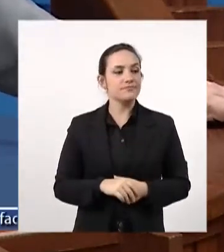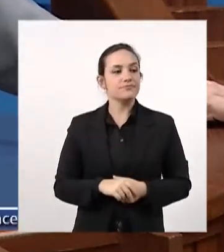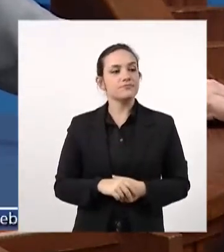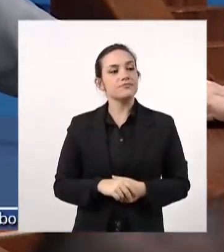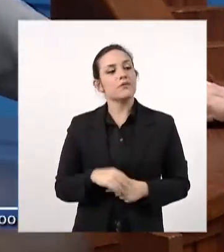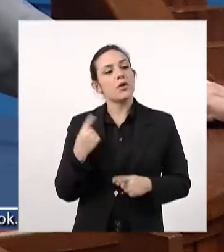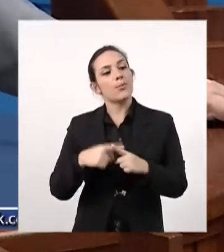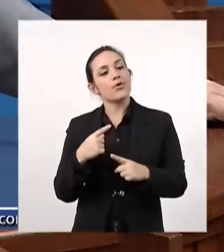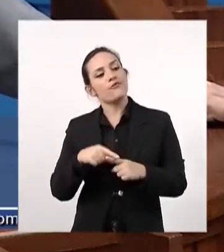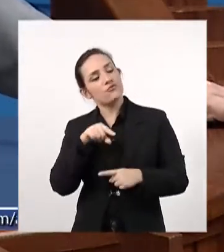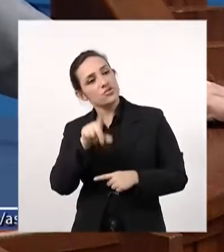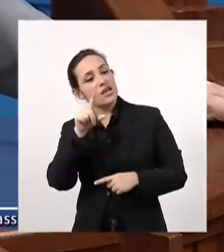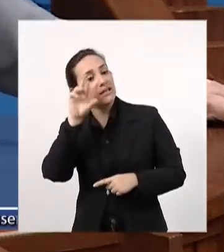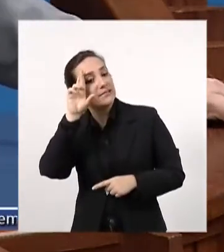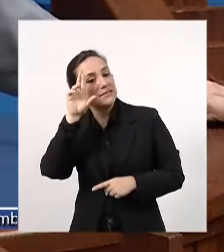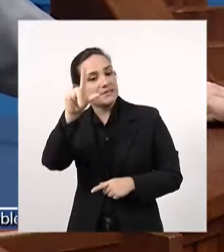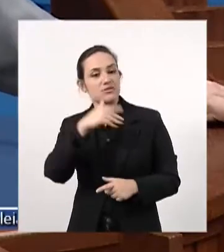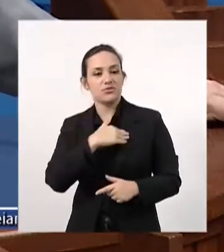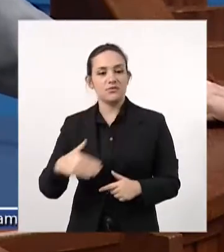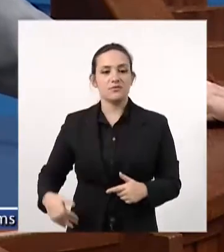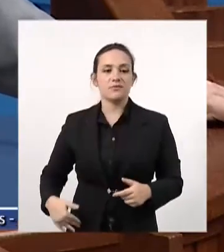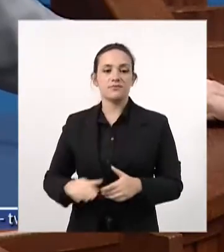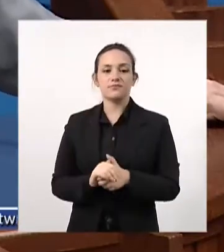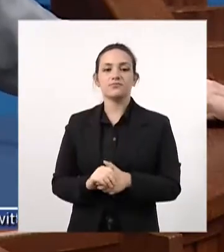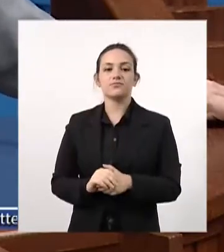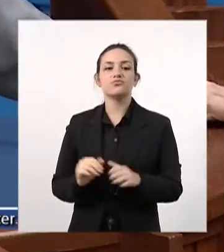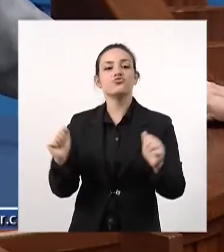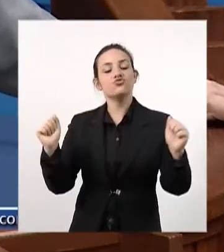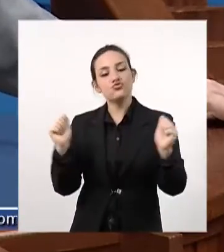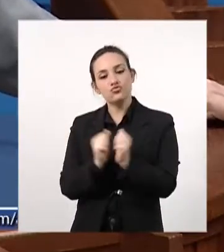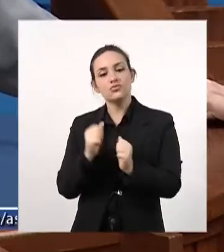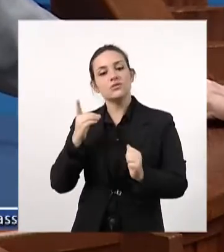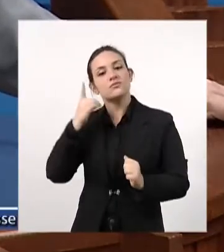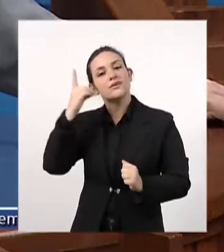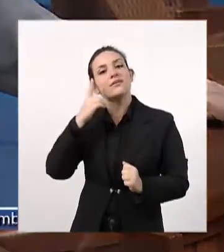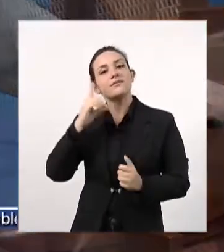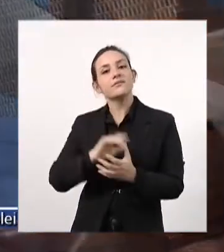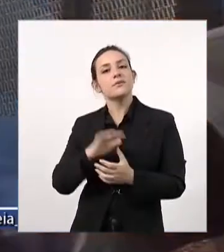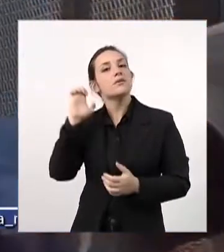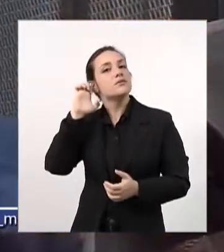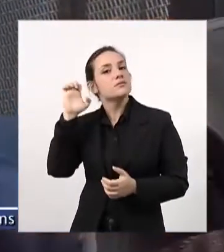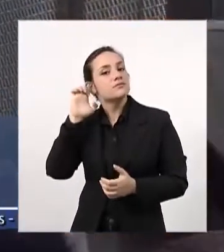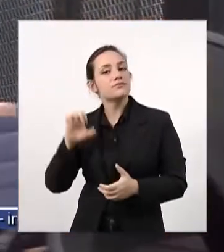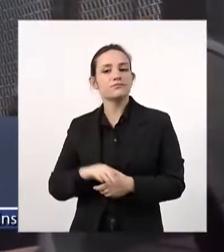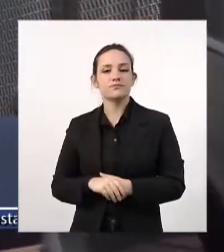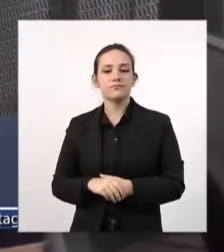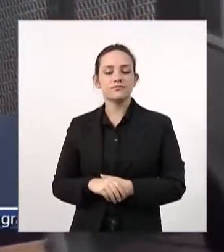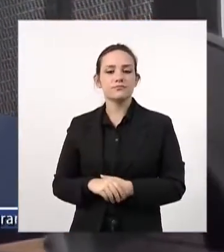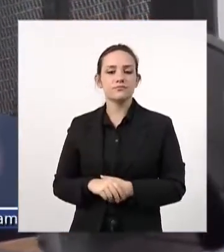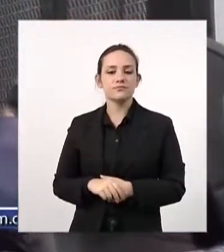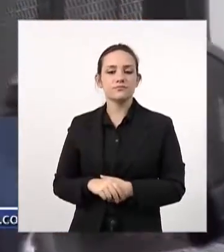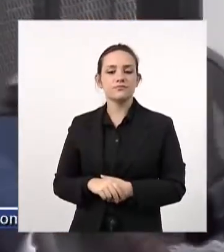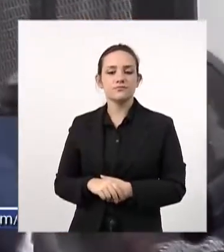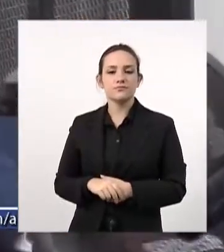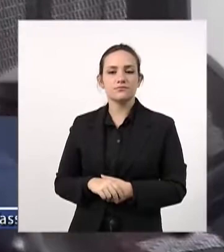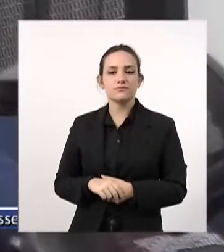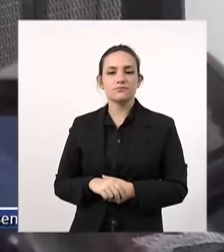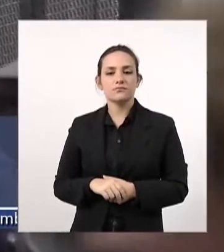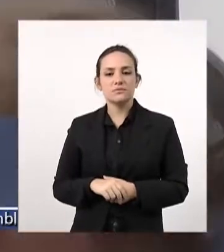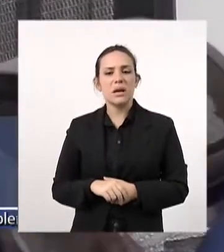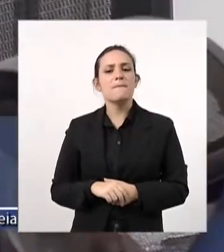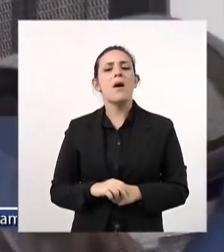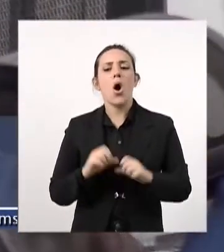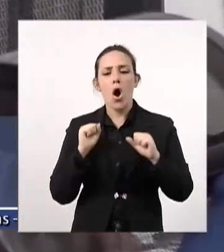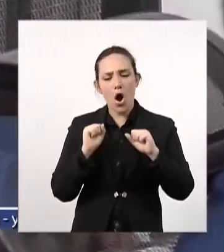a liderança do governo, junto com o deputado Eduardo Rocha. Quero dizer a Vossa Excelência que conte com o nosso